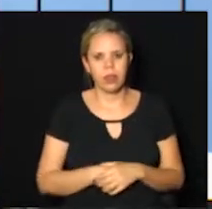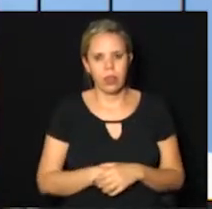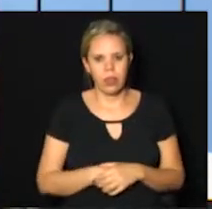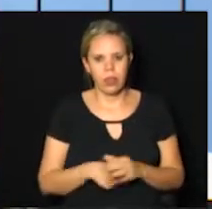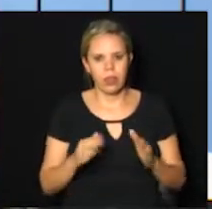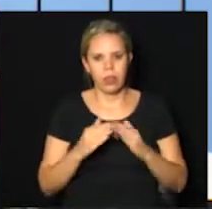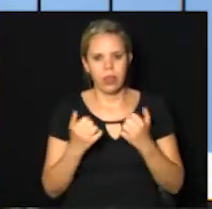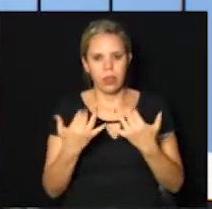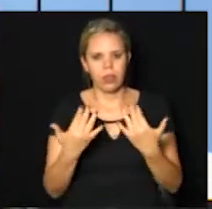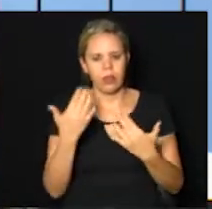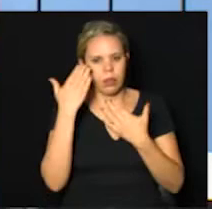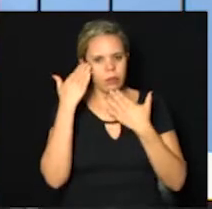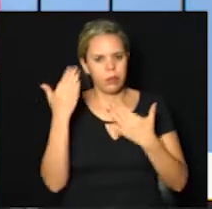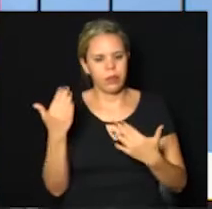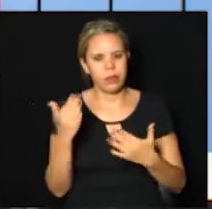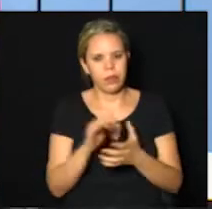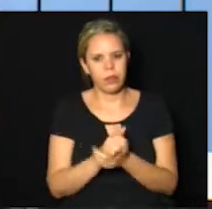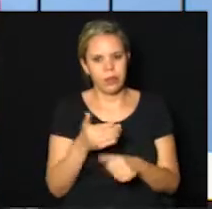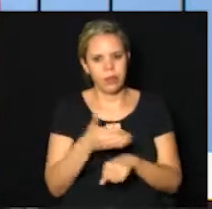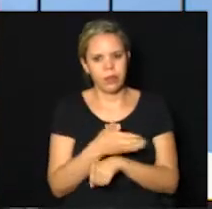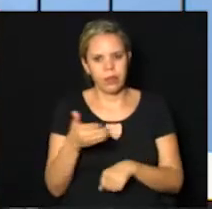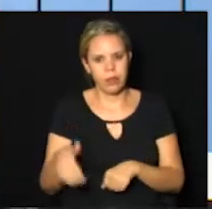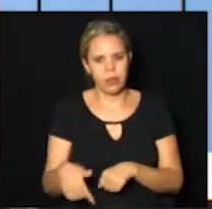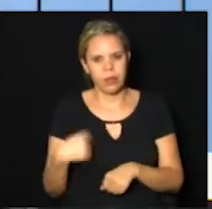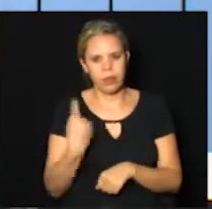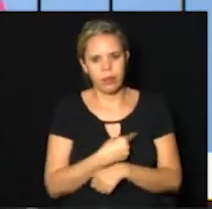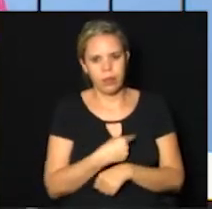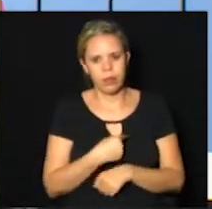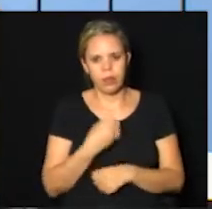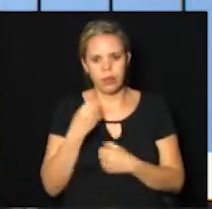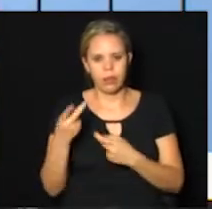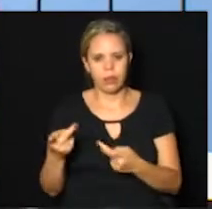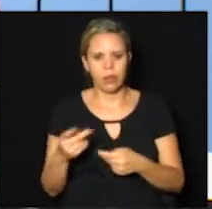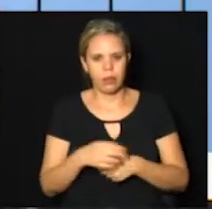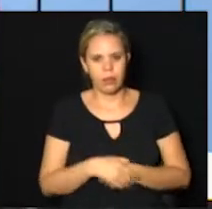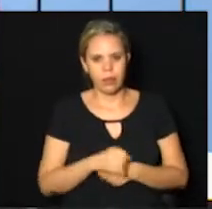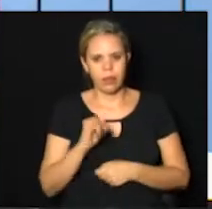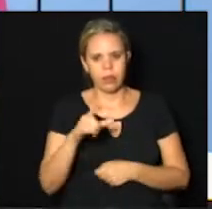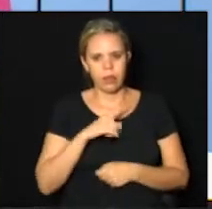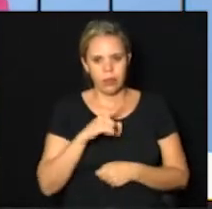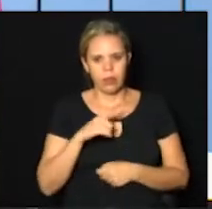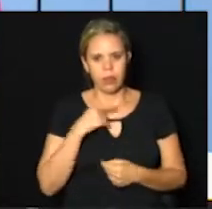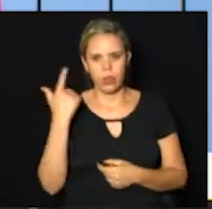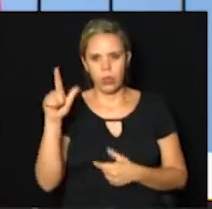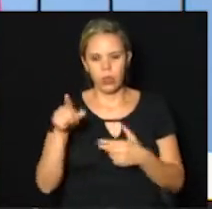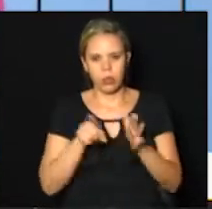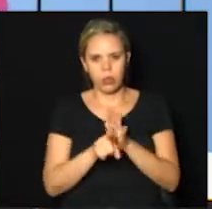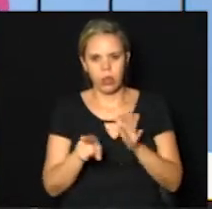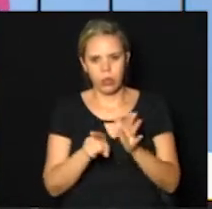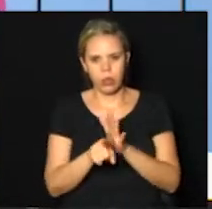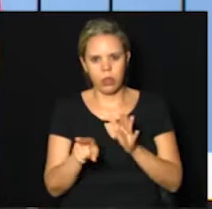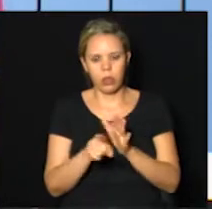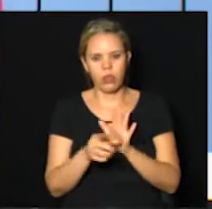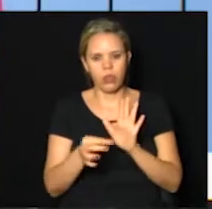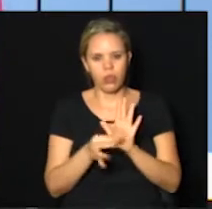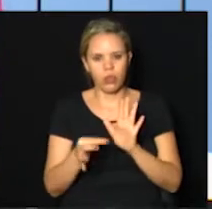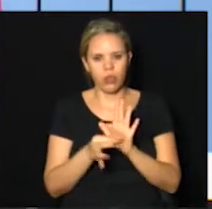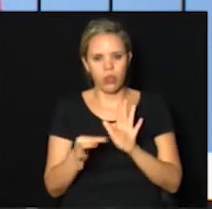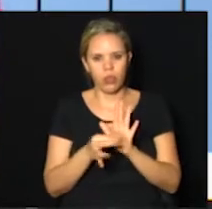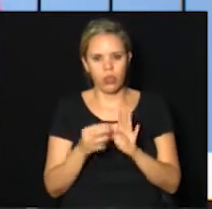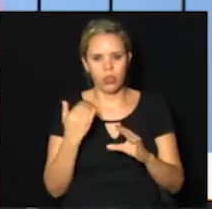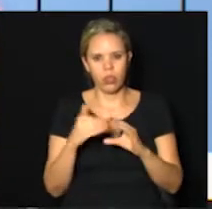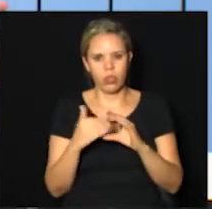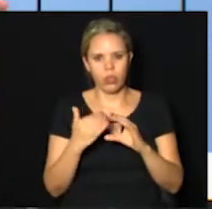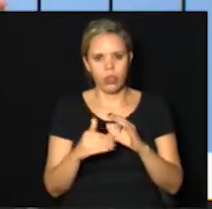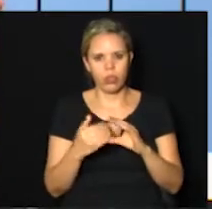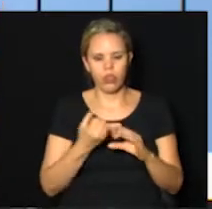casa. Muito obrigada por participar aqui com a gente. Seja muito bem-vindo. Se você tiver outras perguntas e sugestões, é só mandar aí para esse número